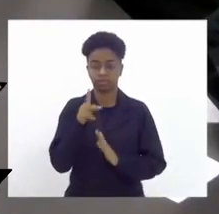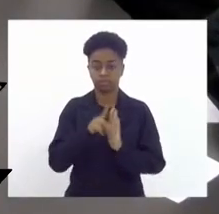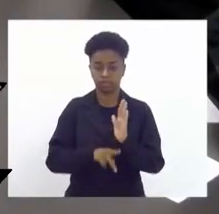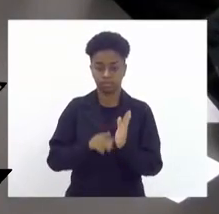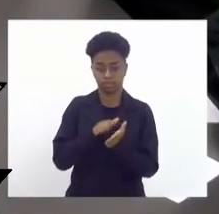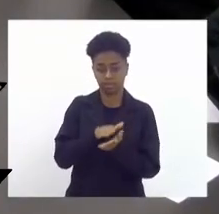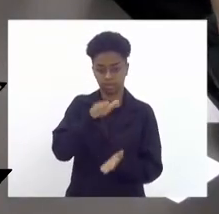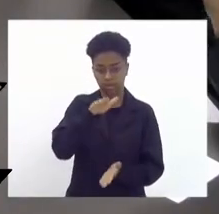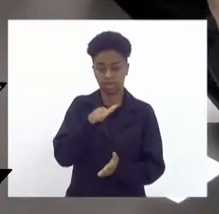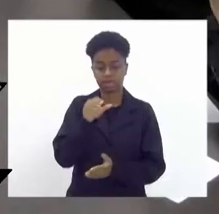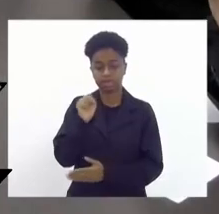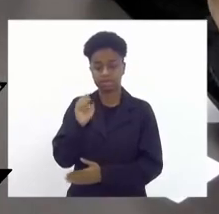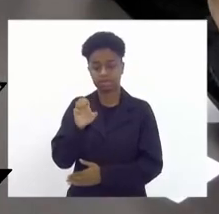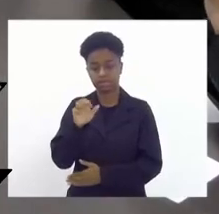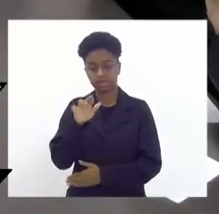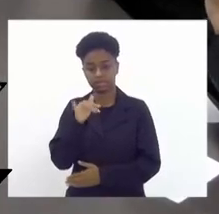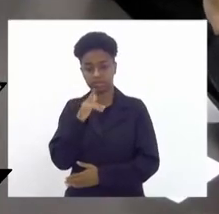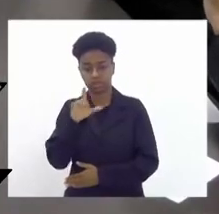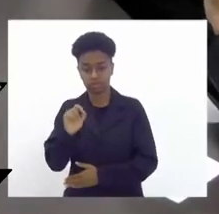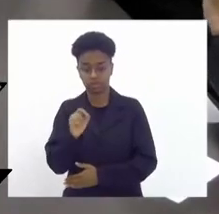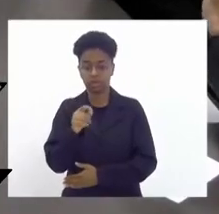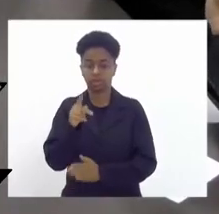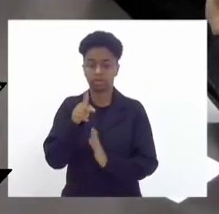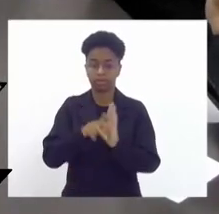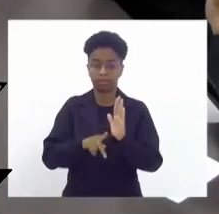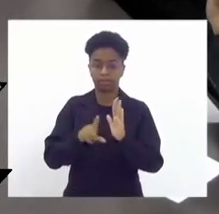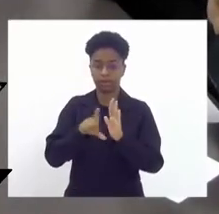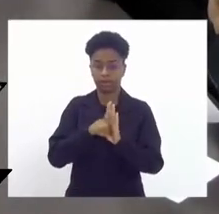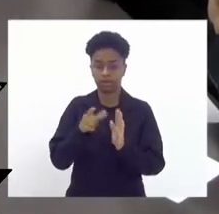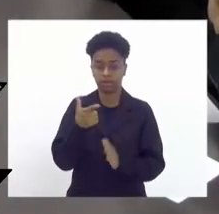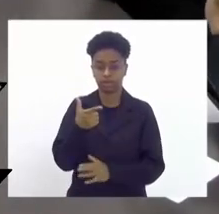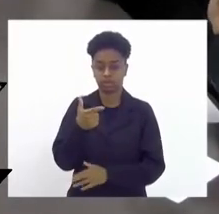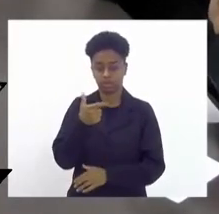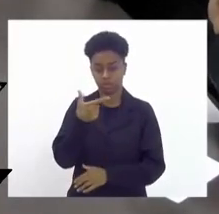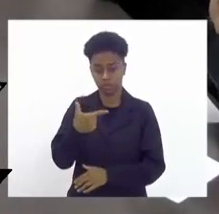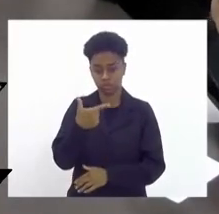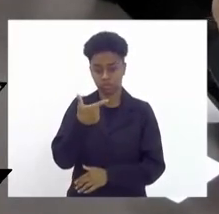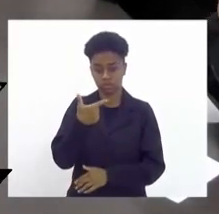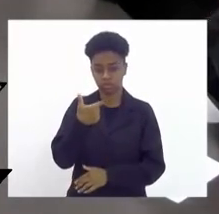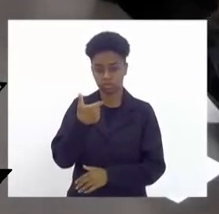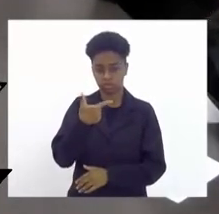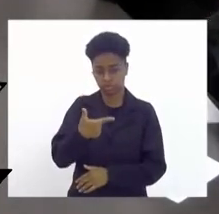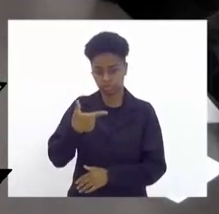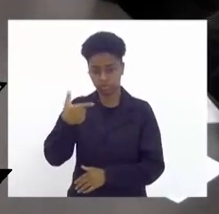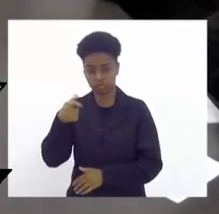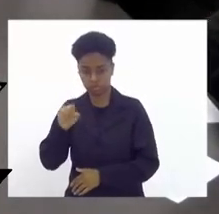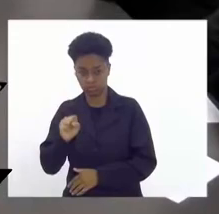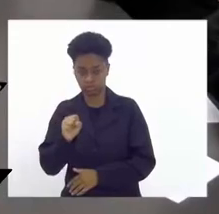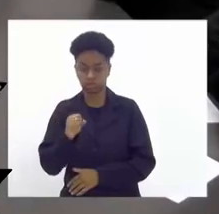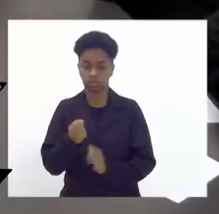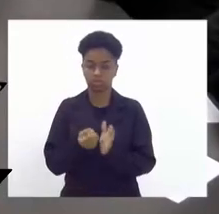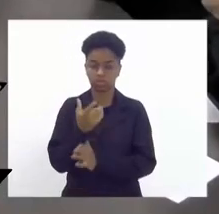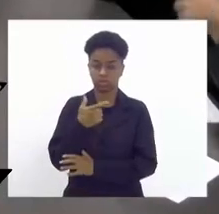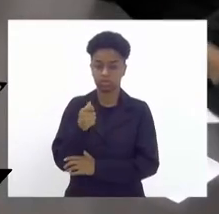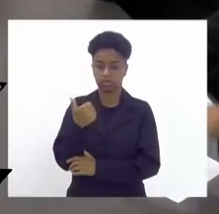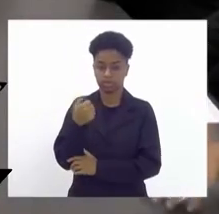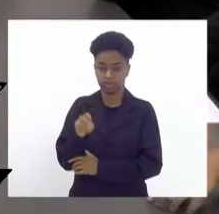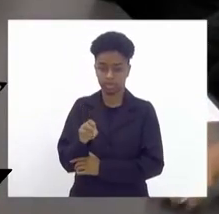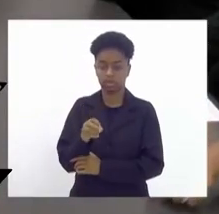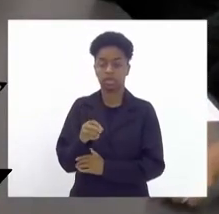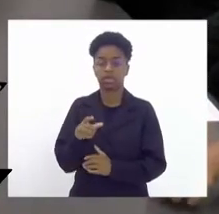deputado doutor Serginho, item 6 da pauta, o PL 228 de 2015. Autoria do deputado Carlos Mink, que acrescenta o dispositivo à